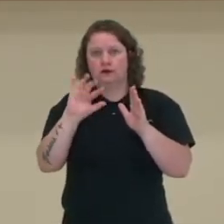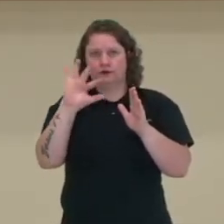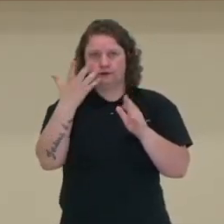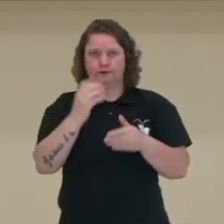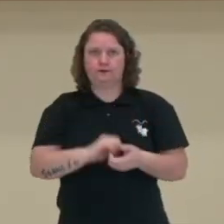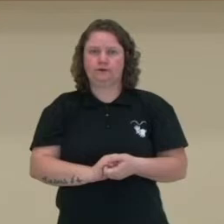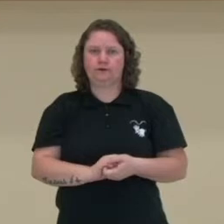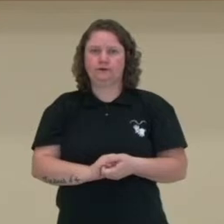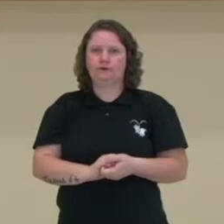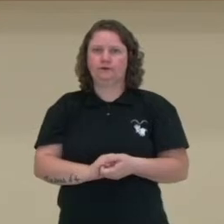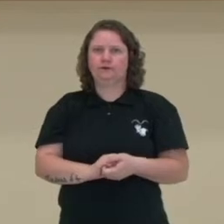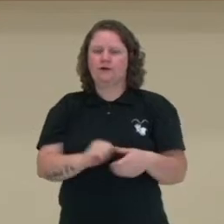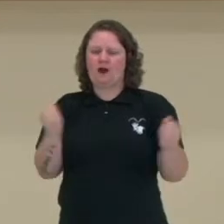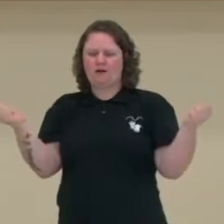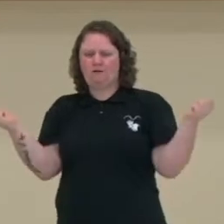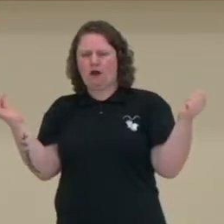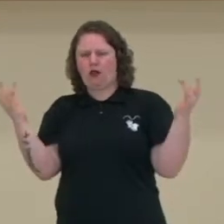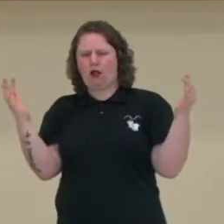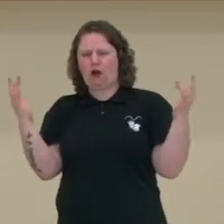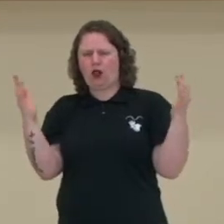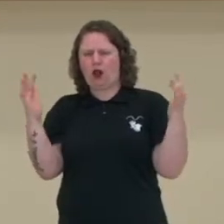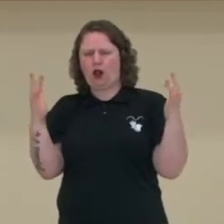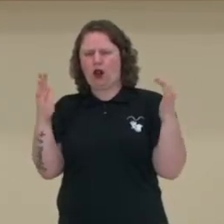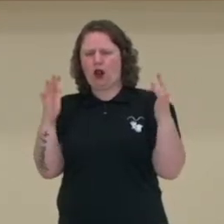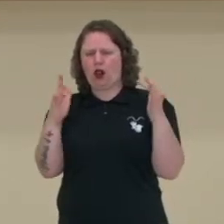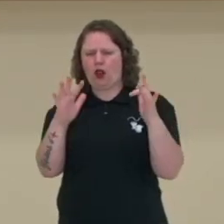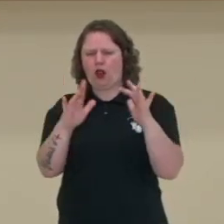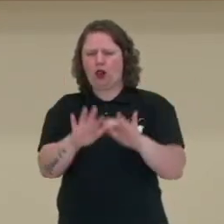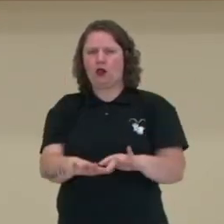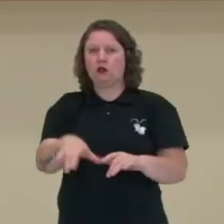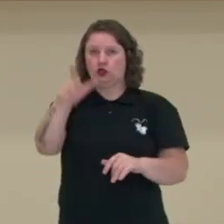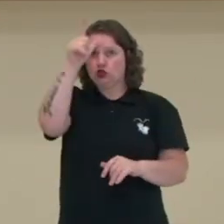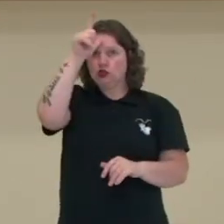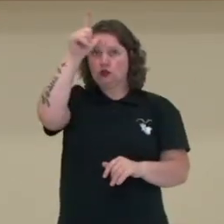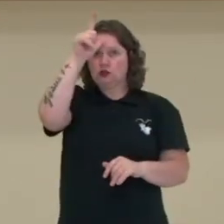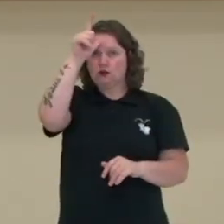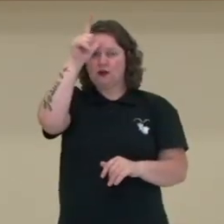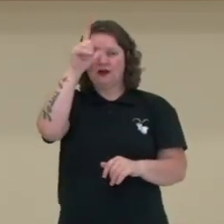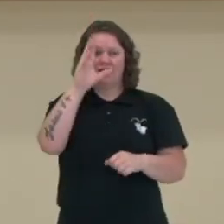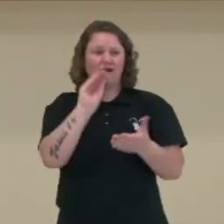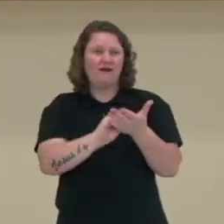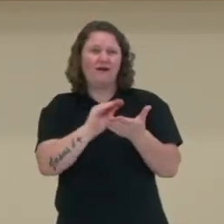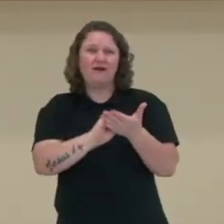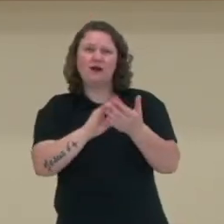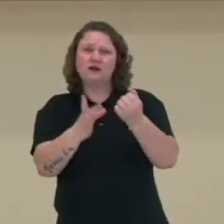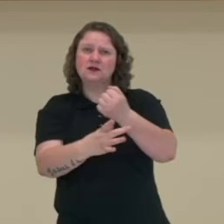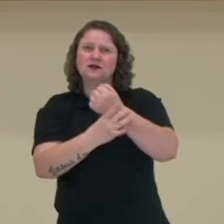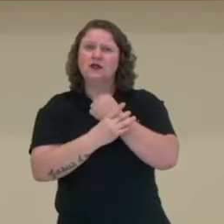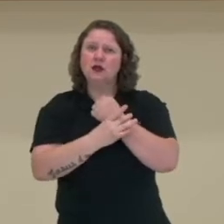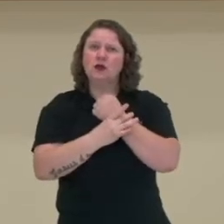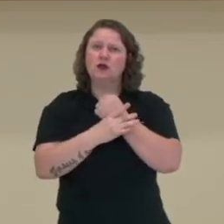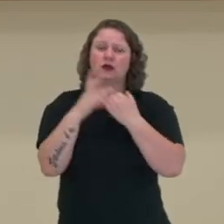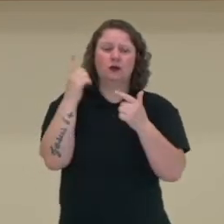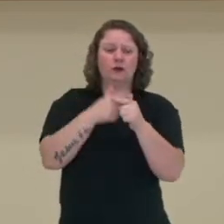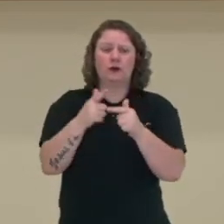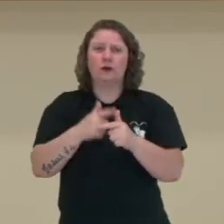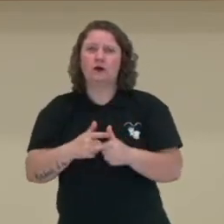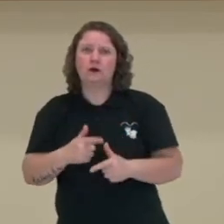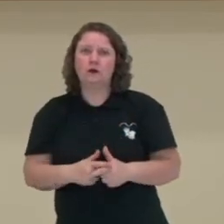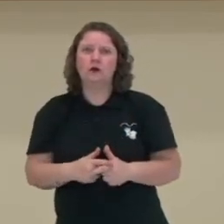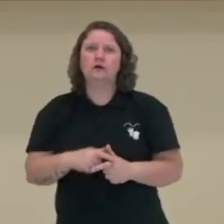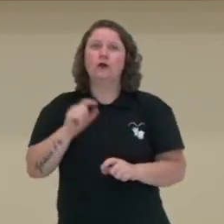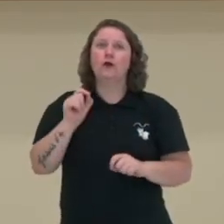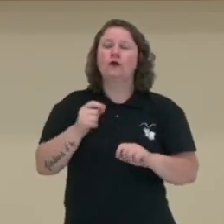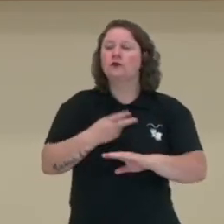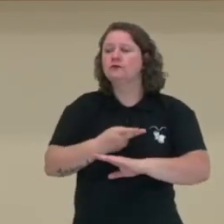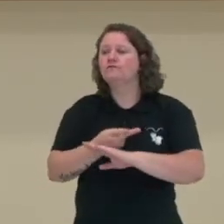as invasões germânicas trazem muita insegurança, instabilidade, e em busca de segurança, em